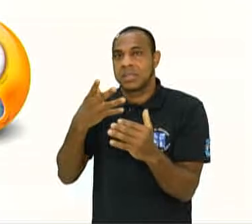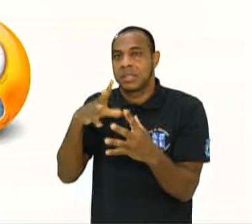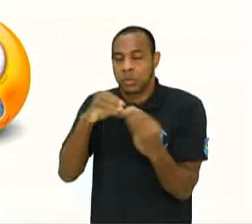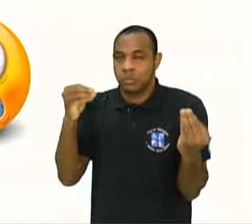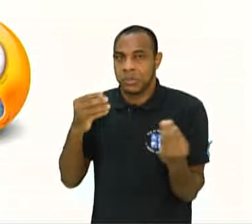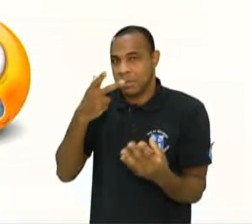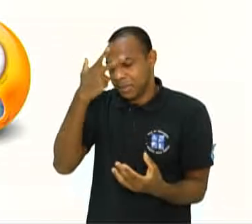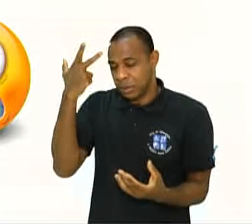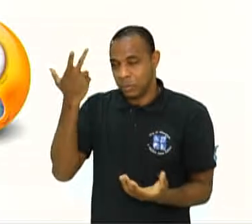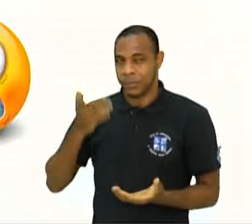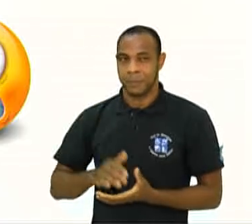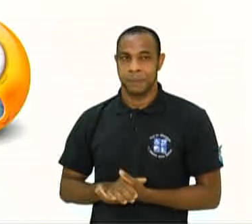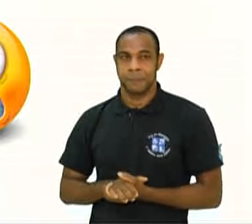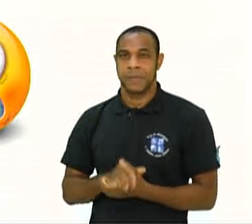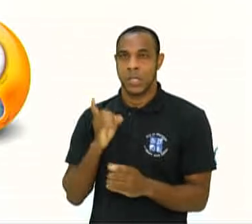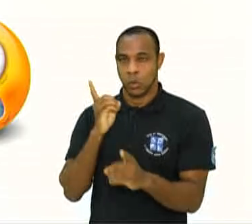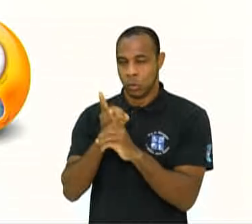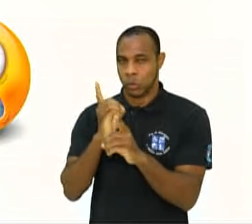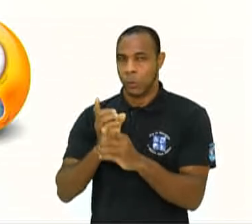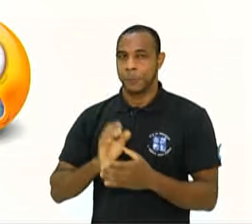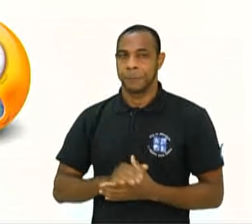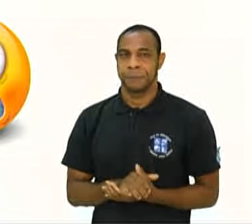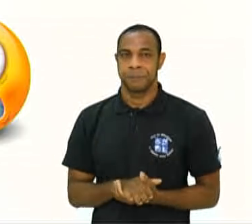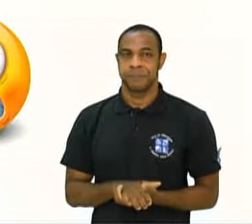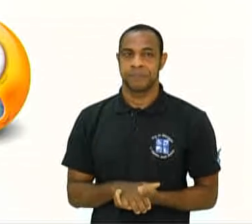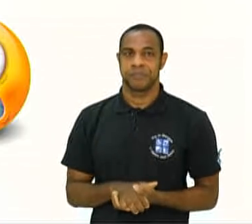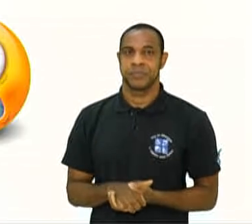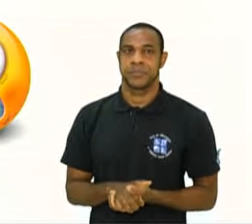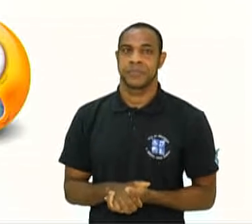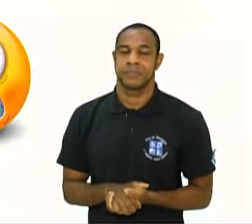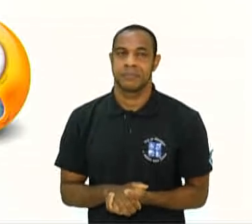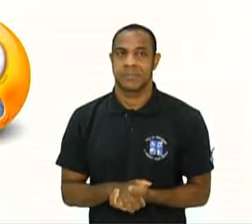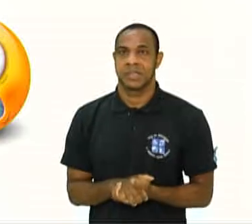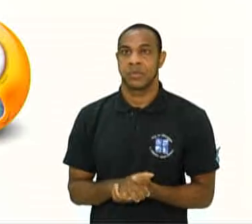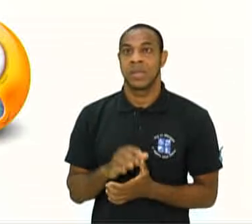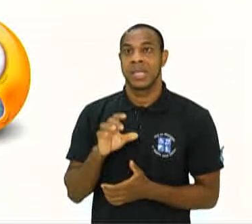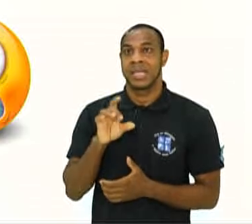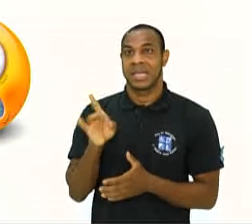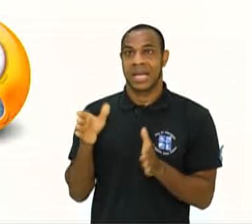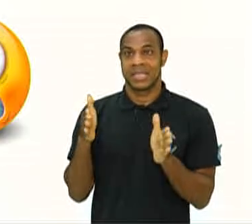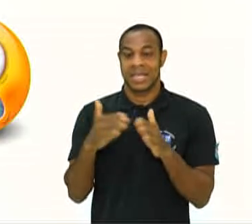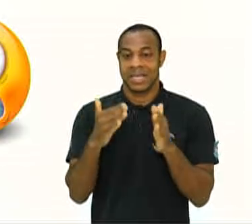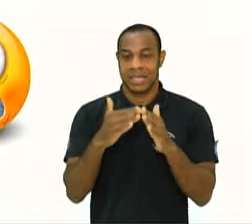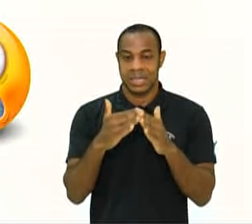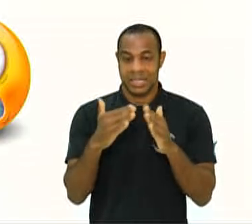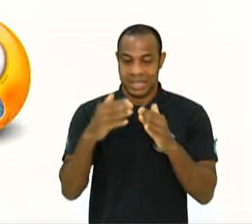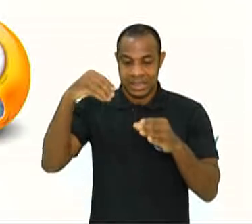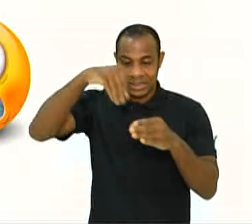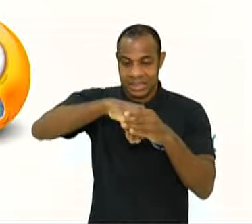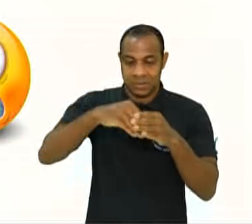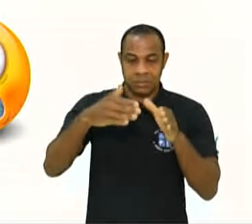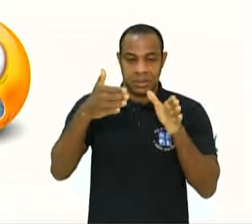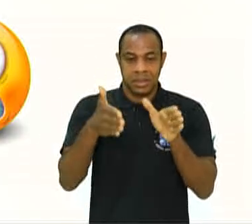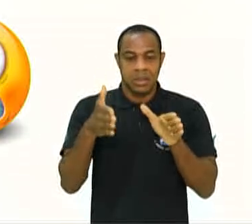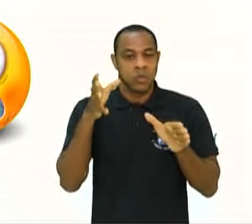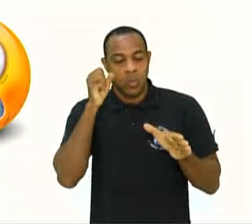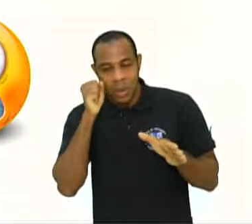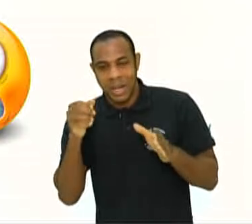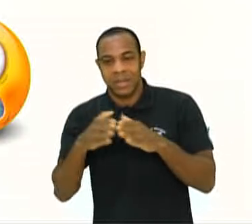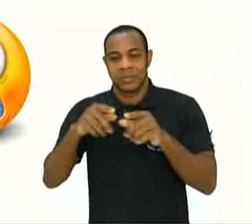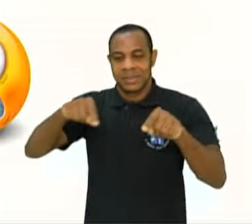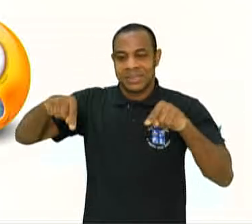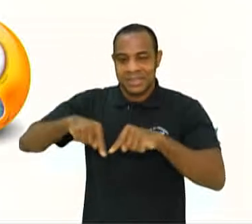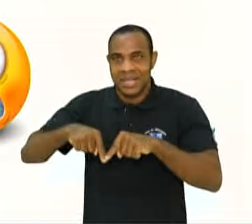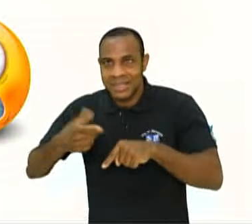police, who naturally sent out the crime scene team. I overheard on tech say, "Yup,